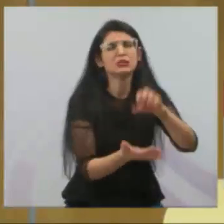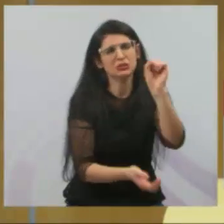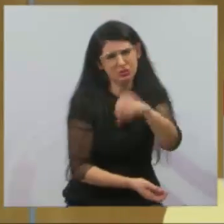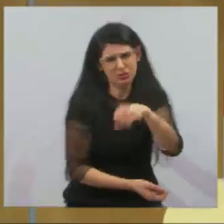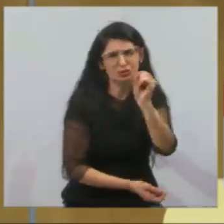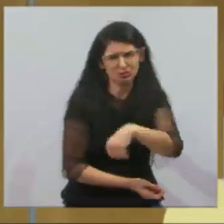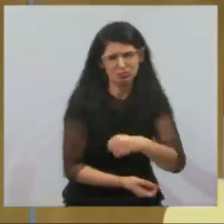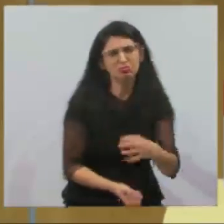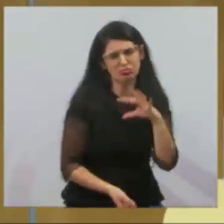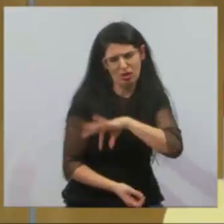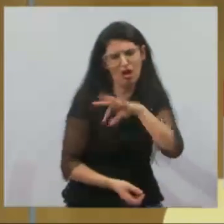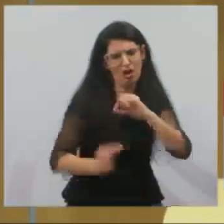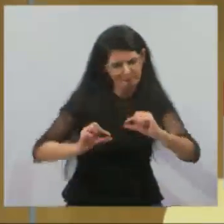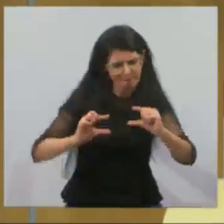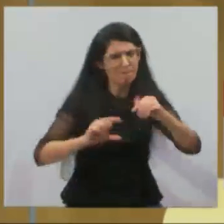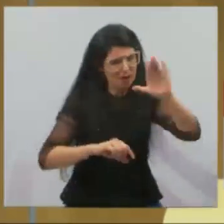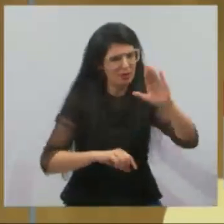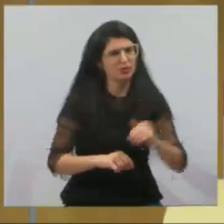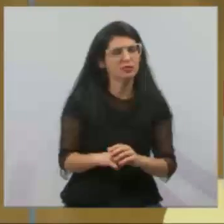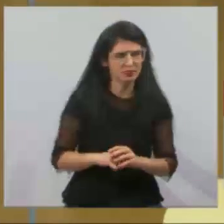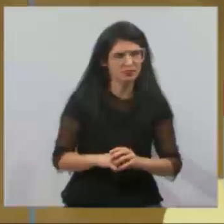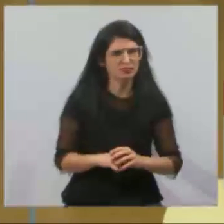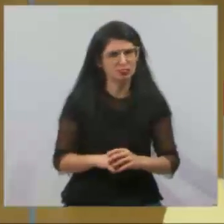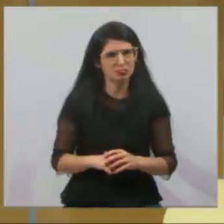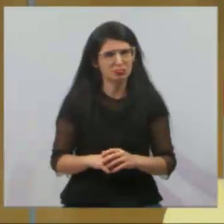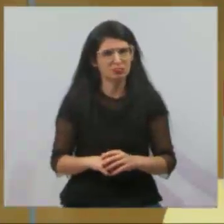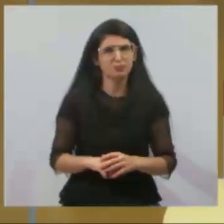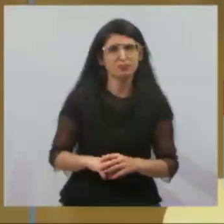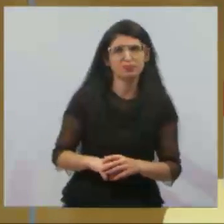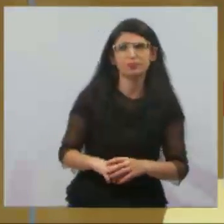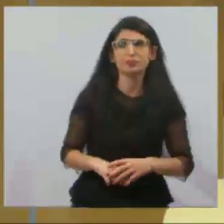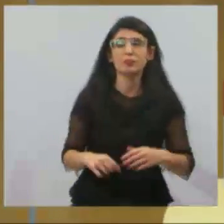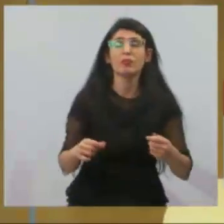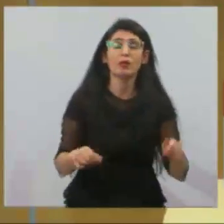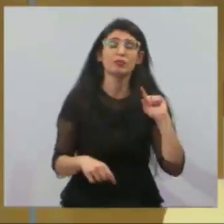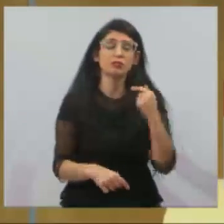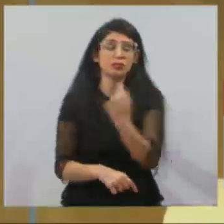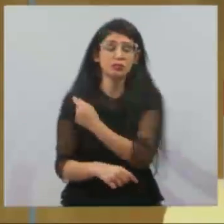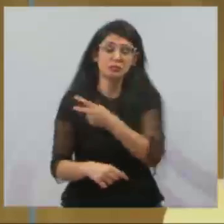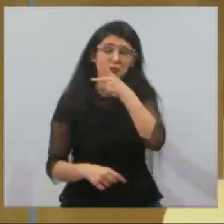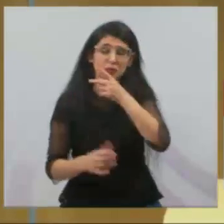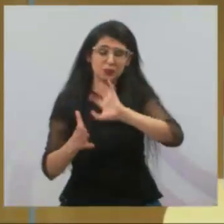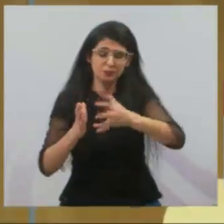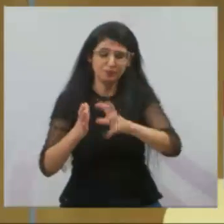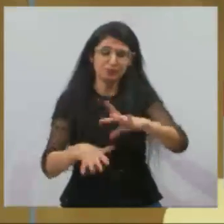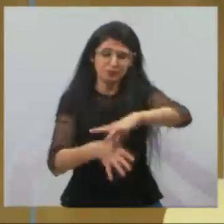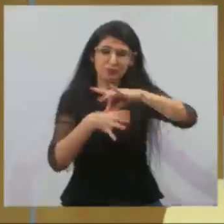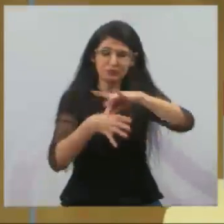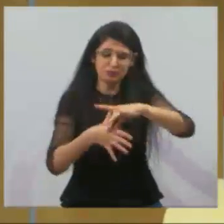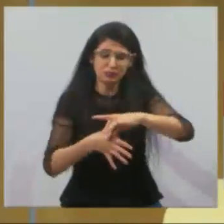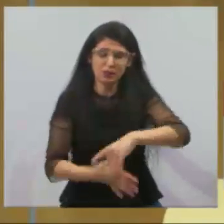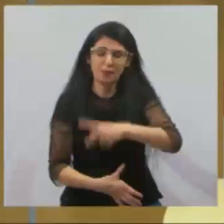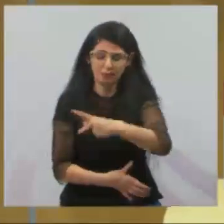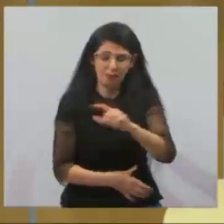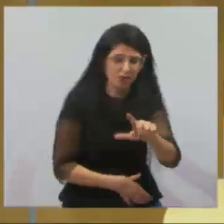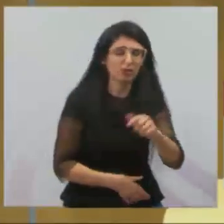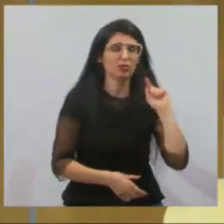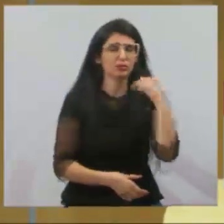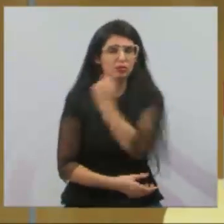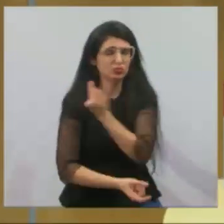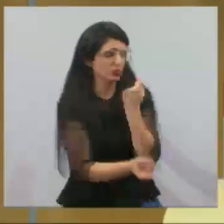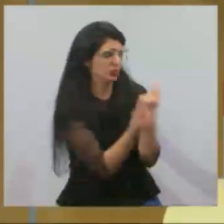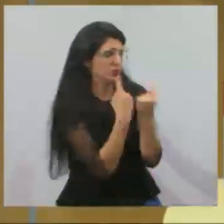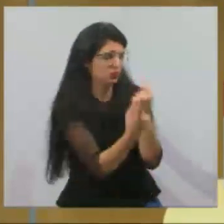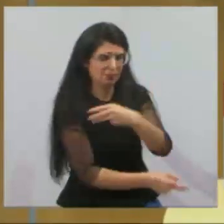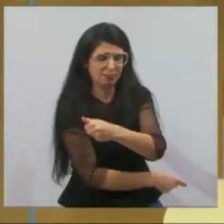eu estou muito consciente, a gente pensou muito, eu acho que o nosso partido aqui, eu enquanto líder do PL, a gente discutiu muito, eu e a